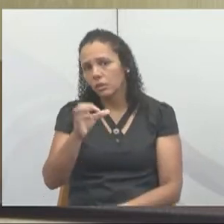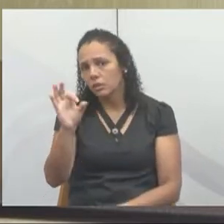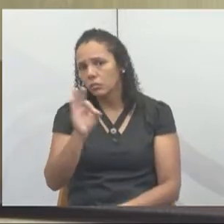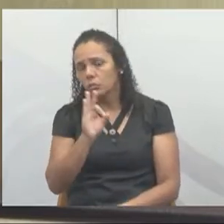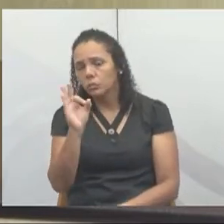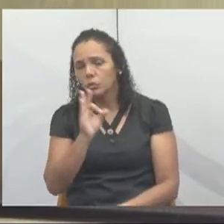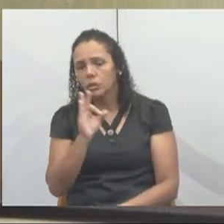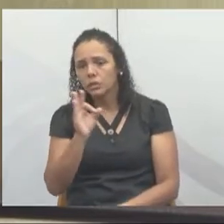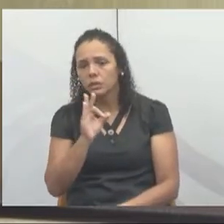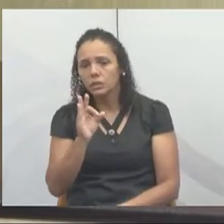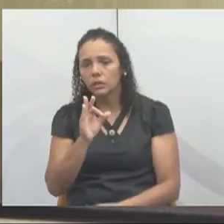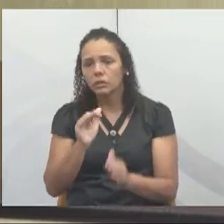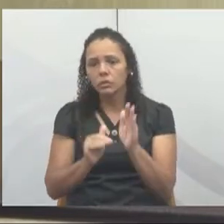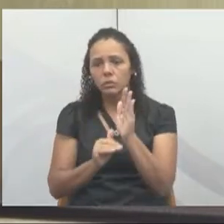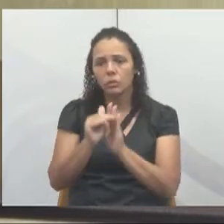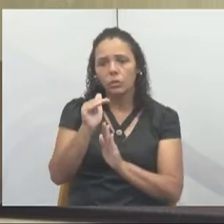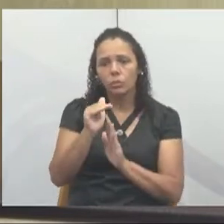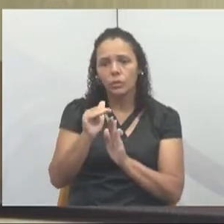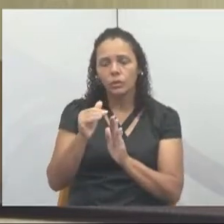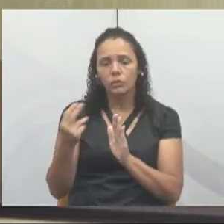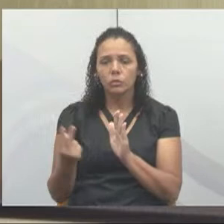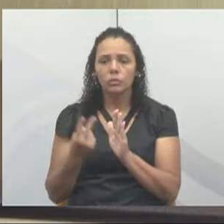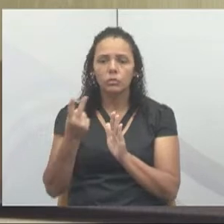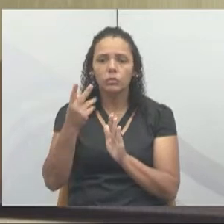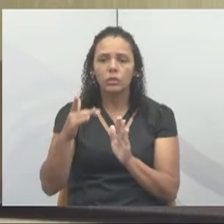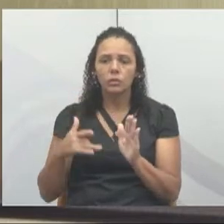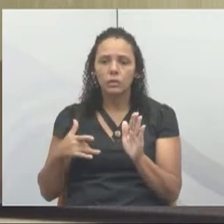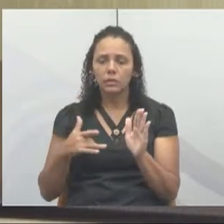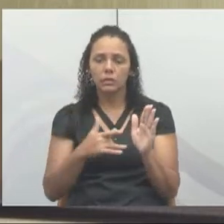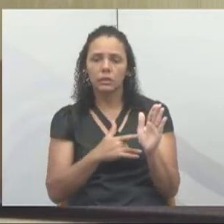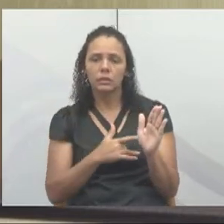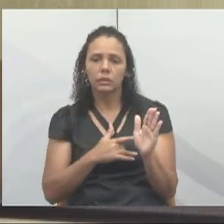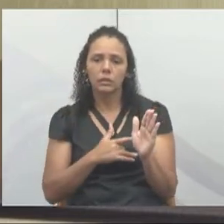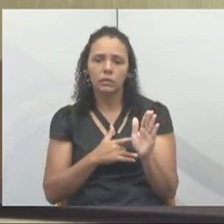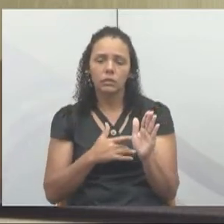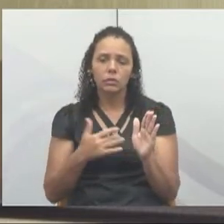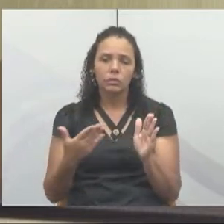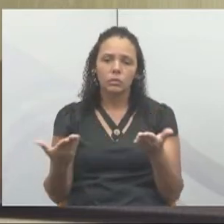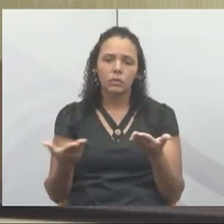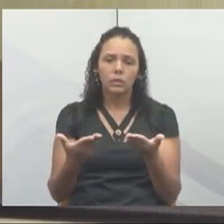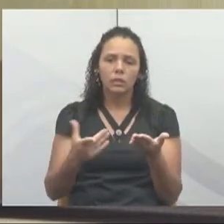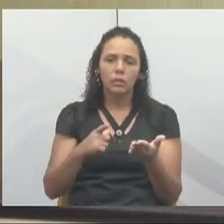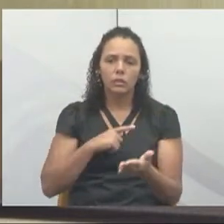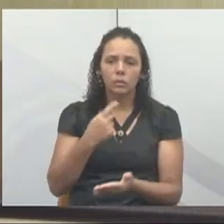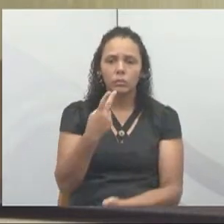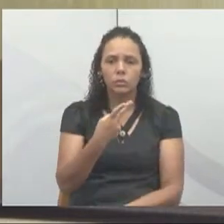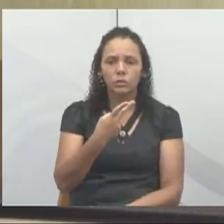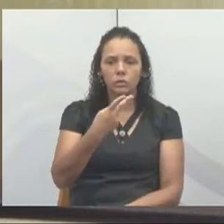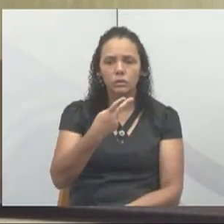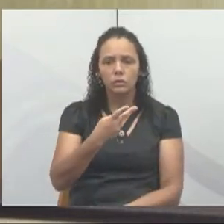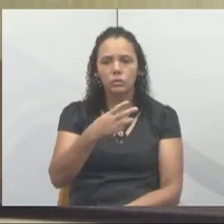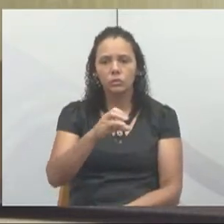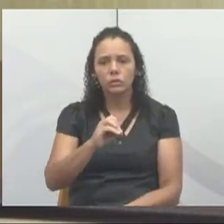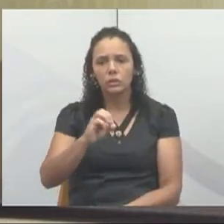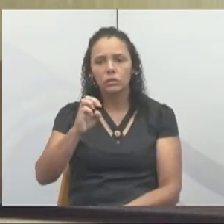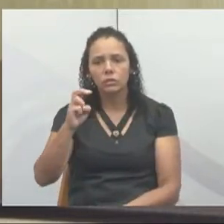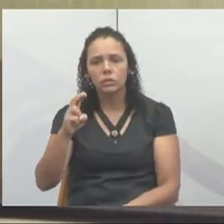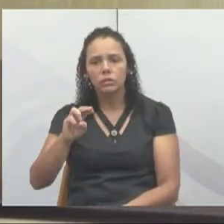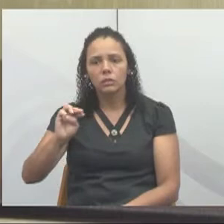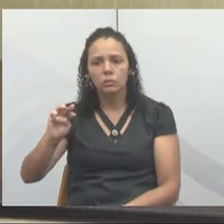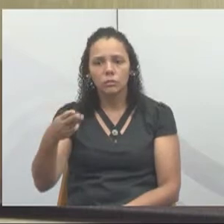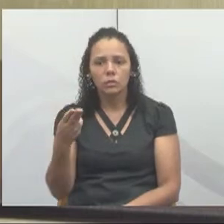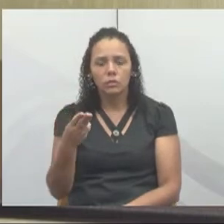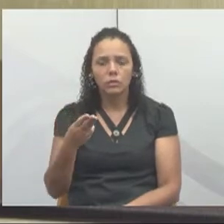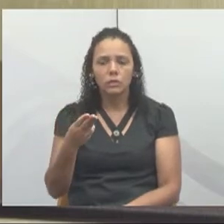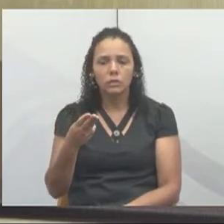16% no aumento do valor da saúde, passando de 205 milhões,